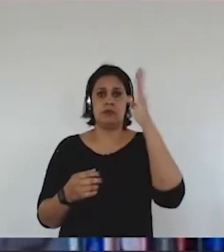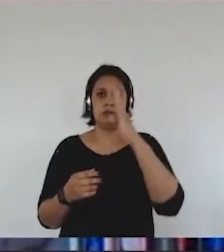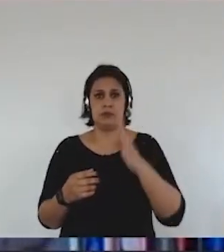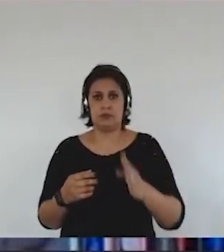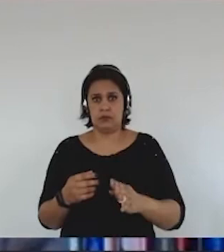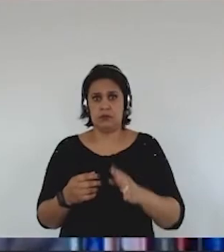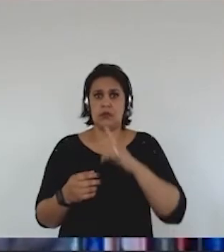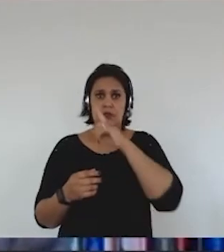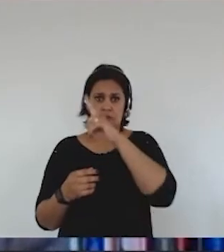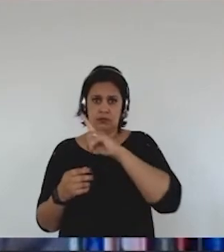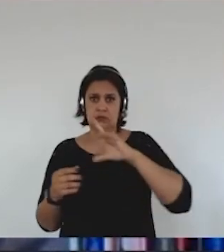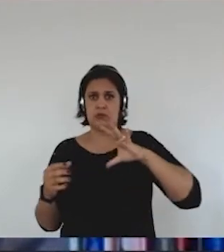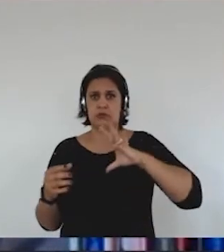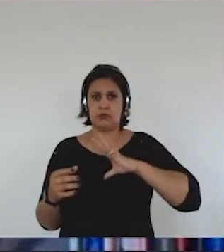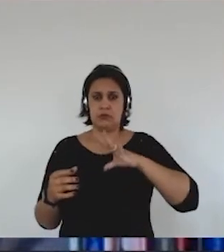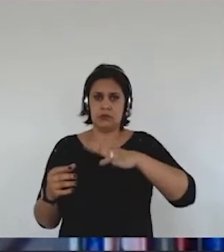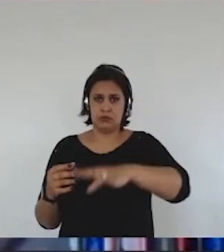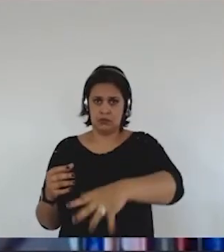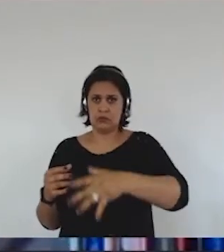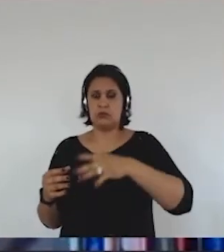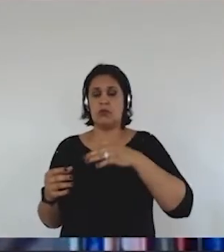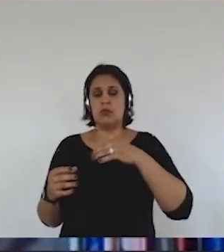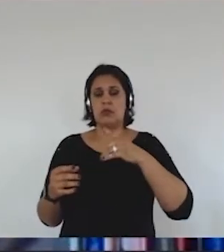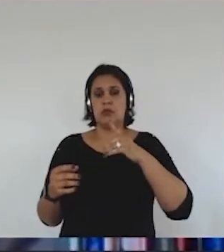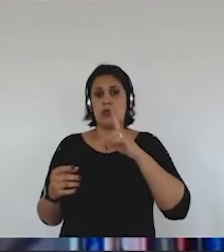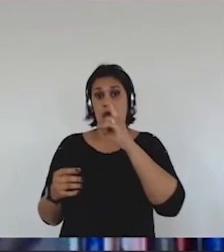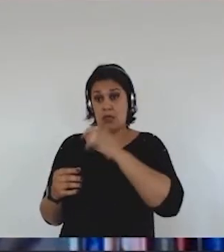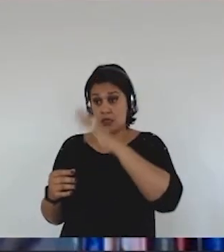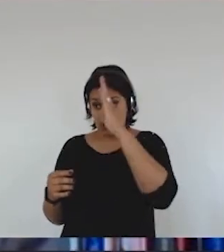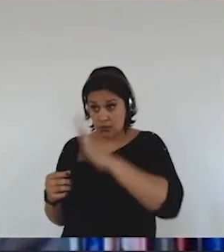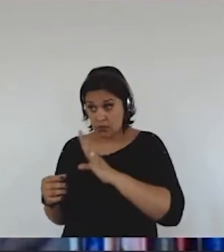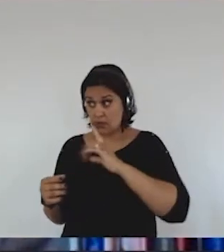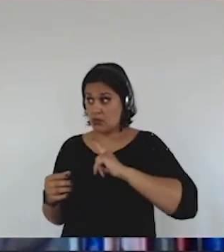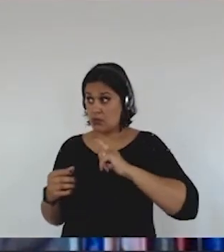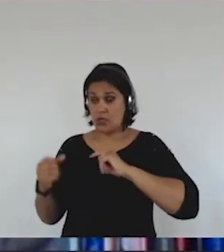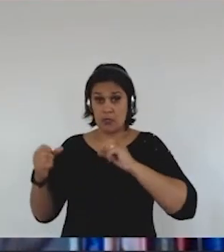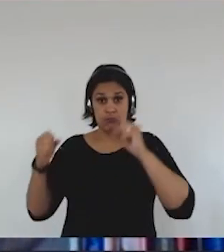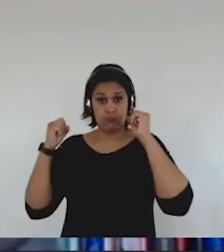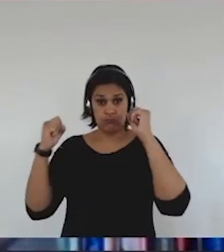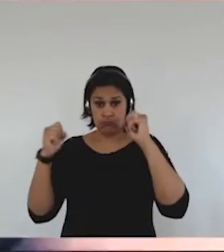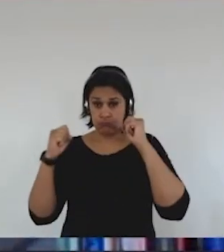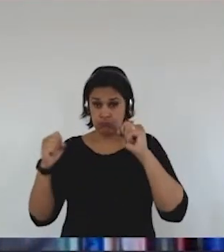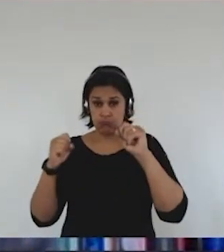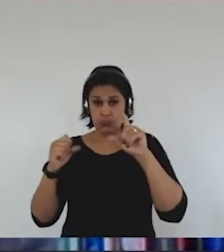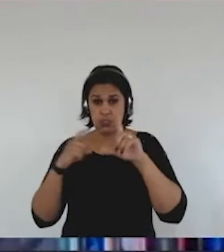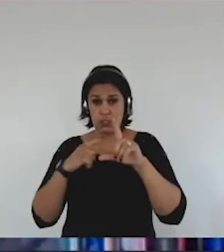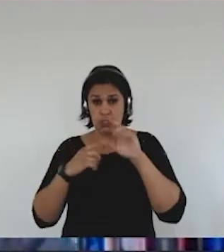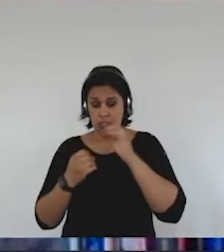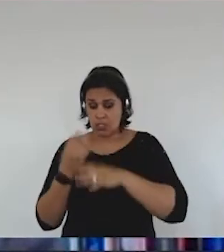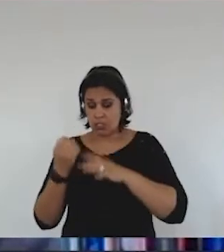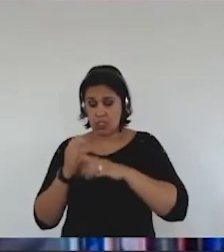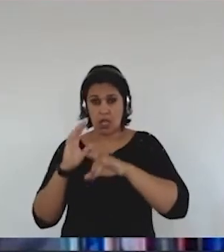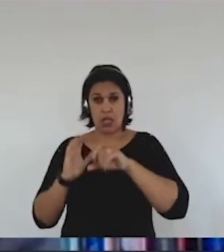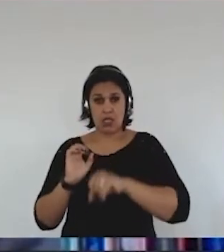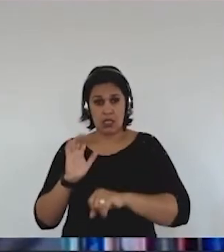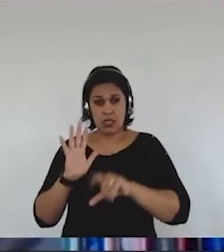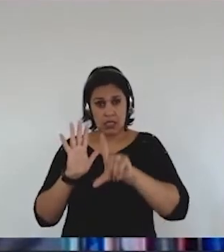existe em Portugal, mas está caminhando para, vibrou-se no Brasil quando passaram a ser editadas diversas leis no âmbito